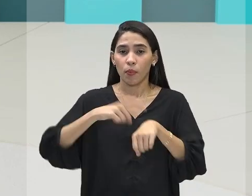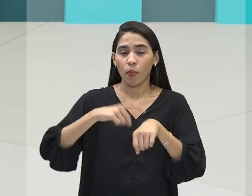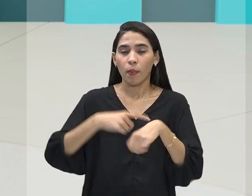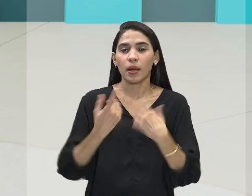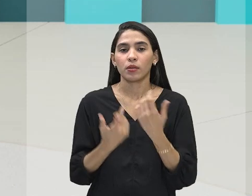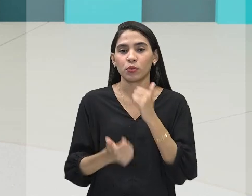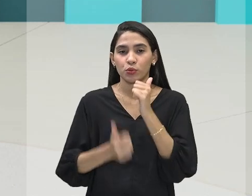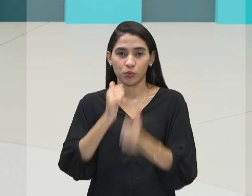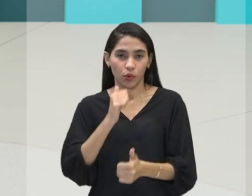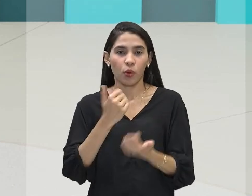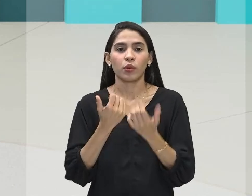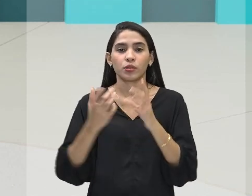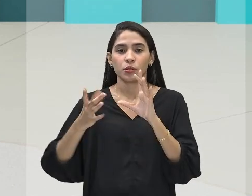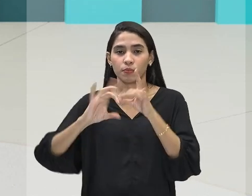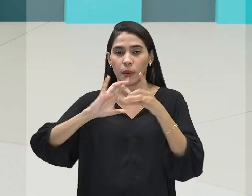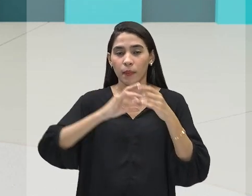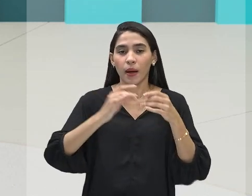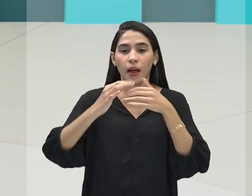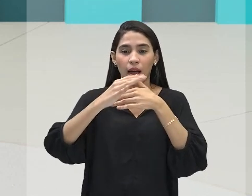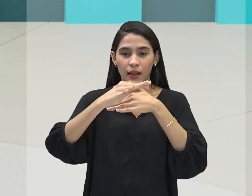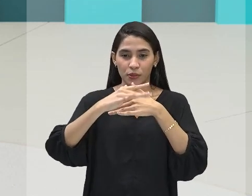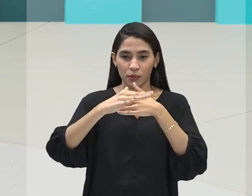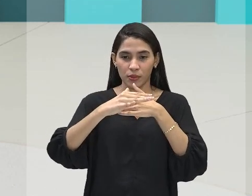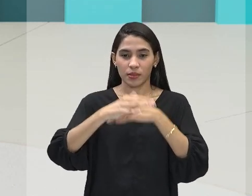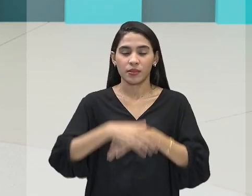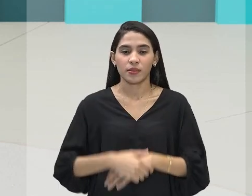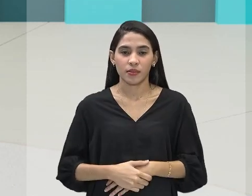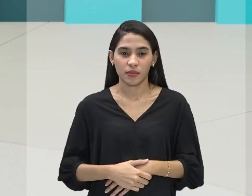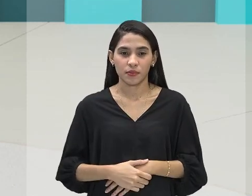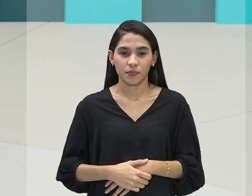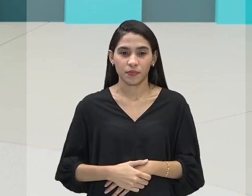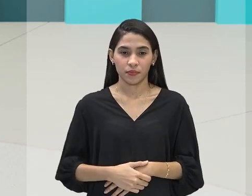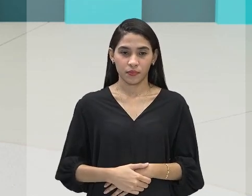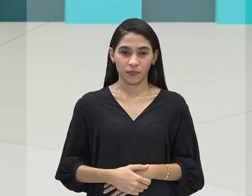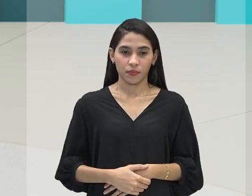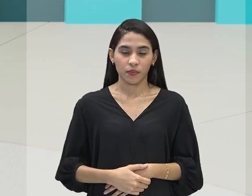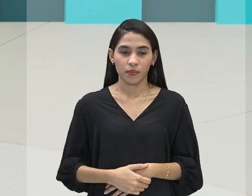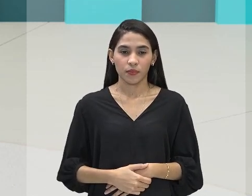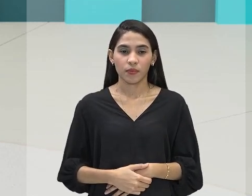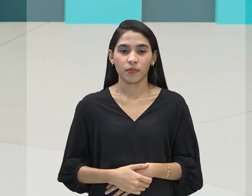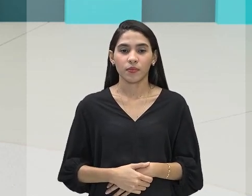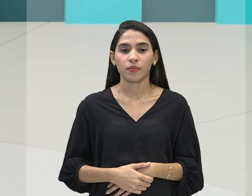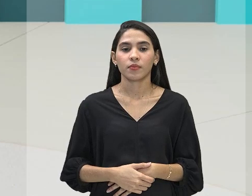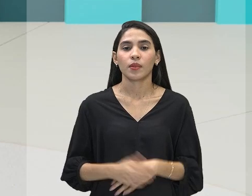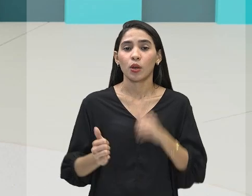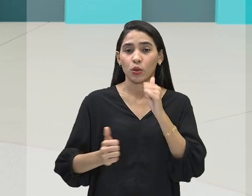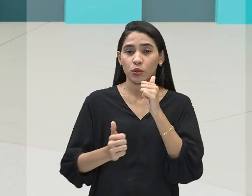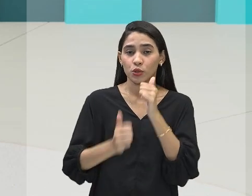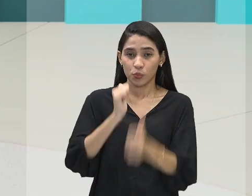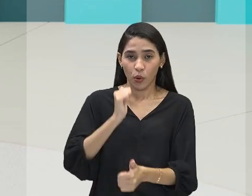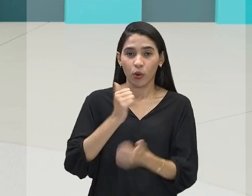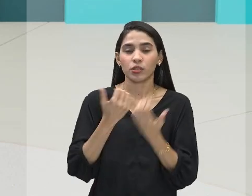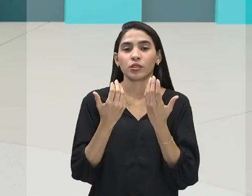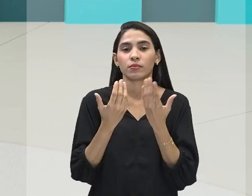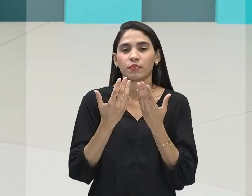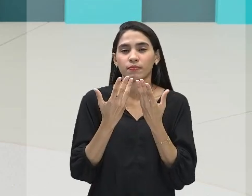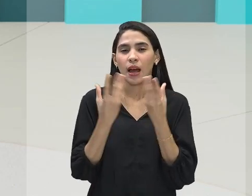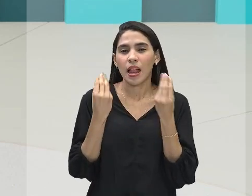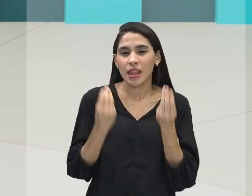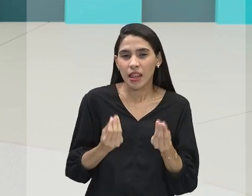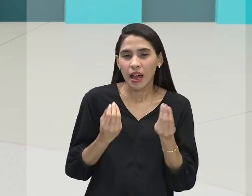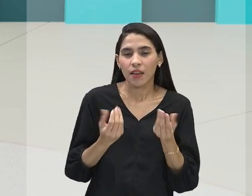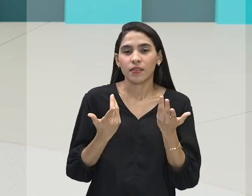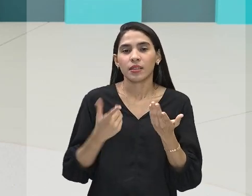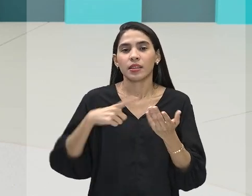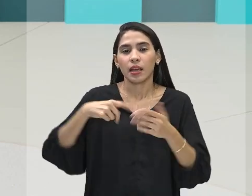nos Jogos Escoceses. Eles são os jogos leves, tá bom? Que vão ter ali uma parte de